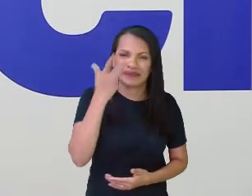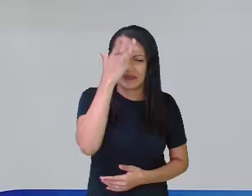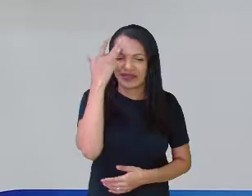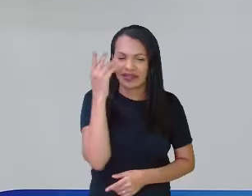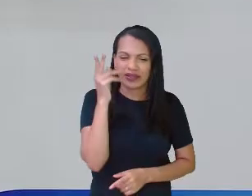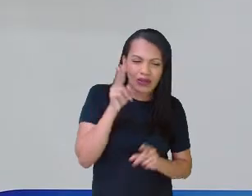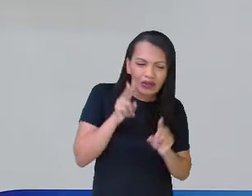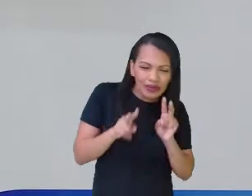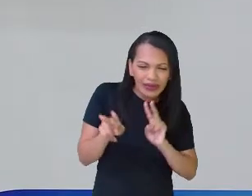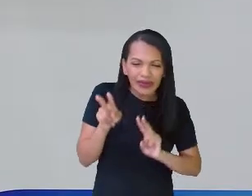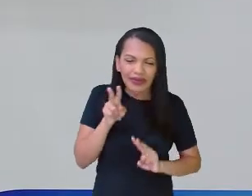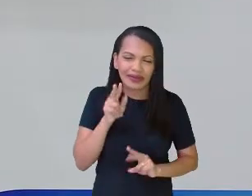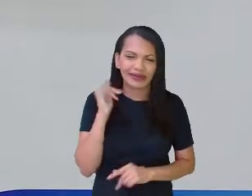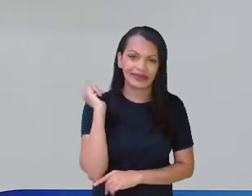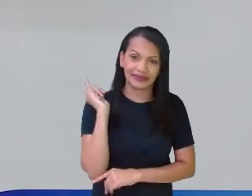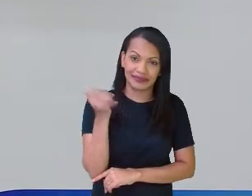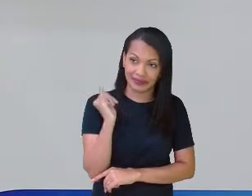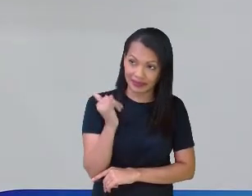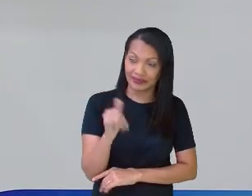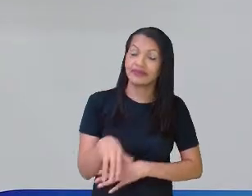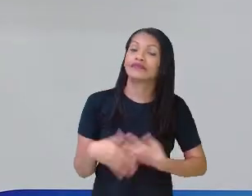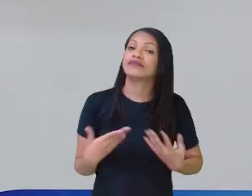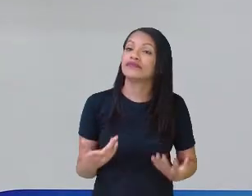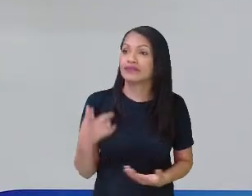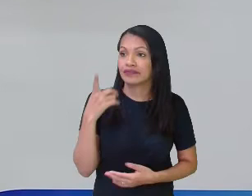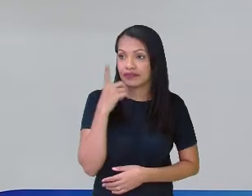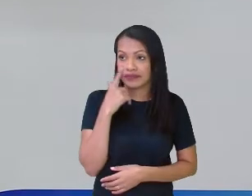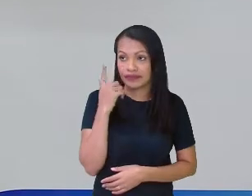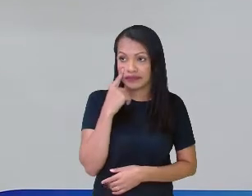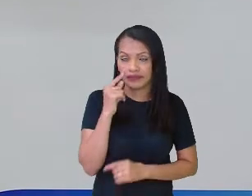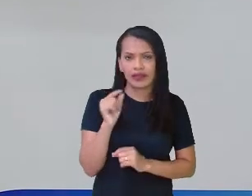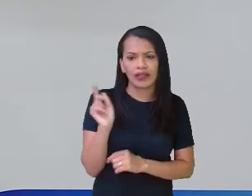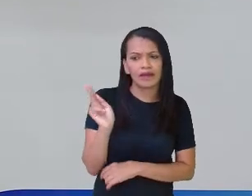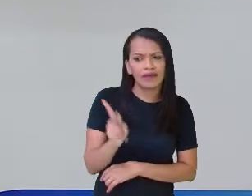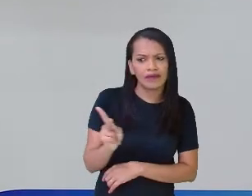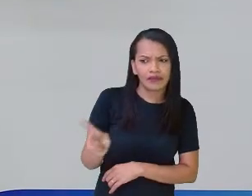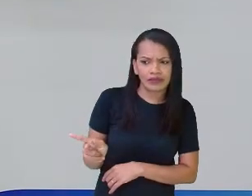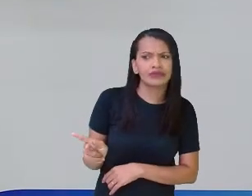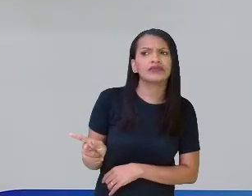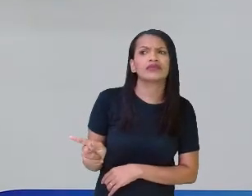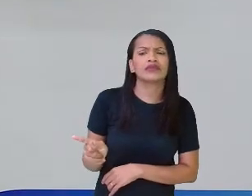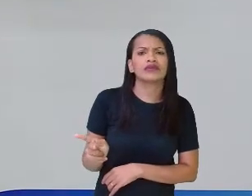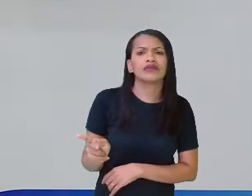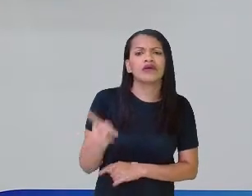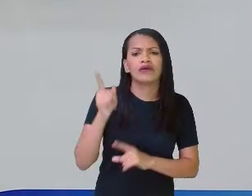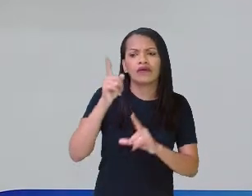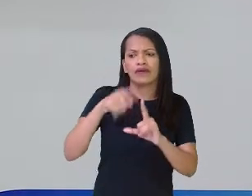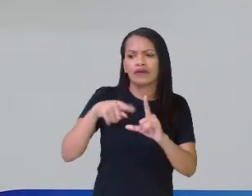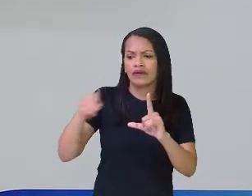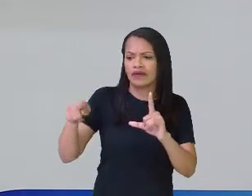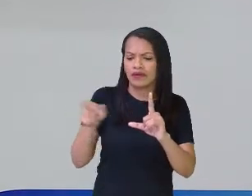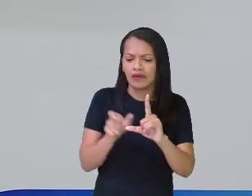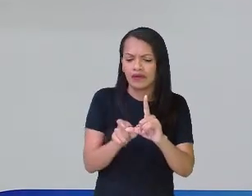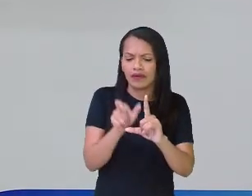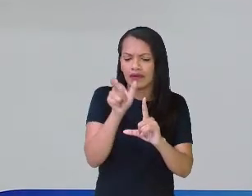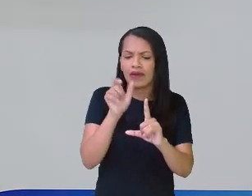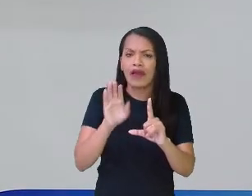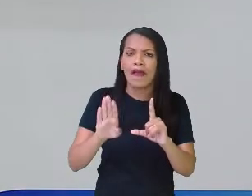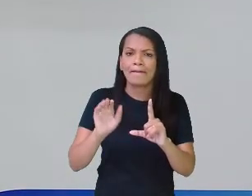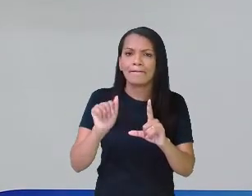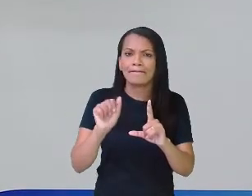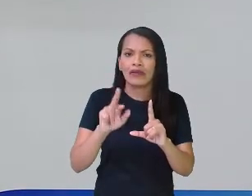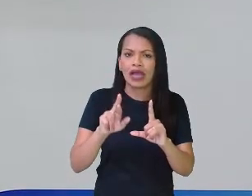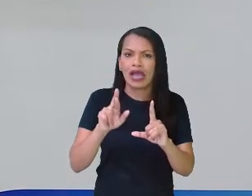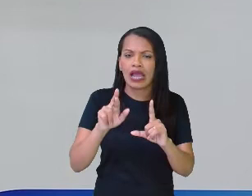para me confirmar isso daí. Na conta de energia, professora, a senhora falou de gráfico de barra. O gráfico de barra ele pode